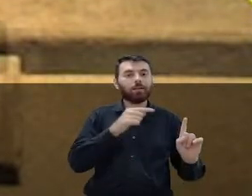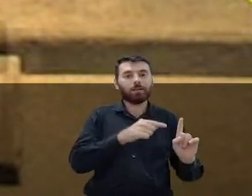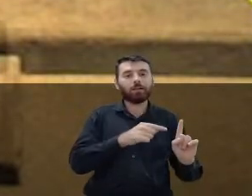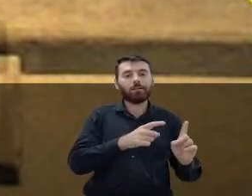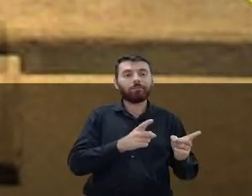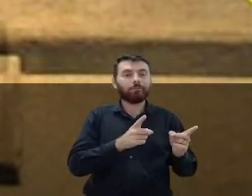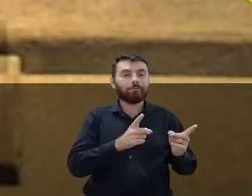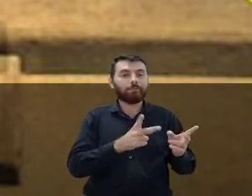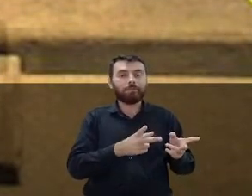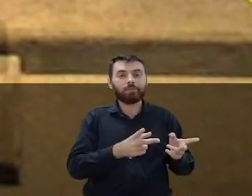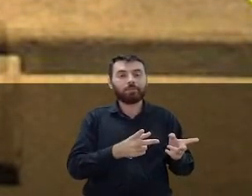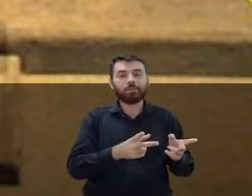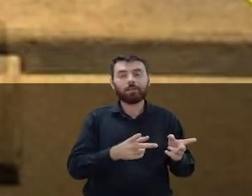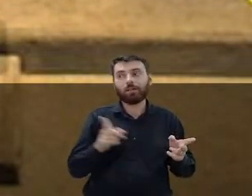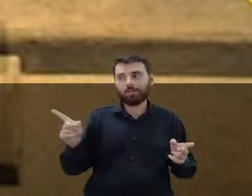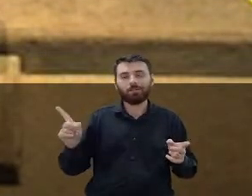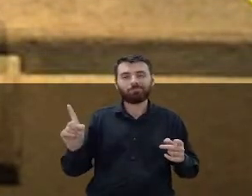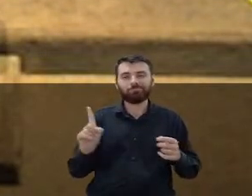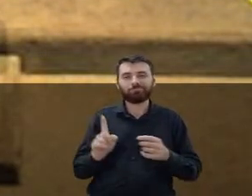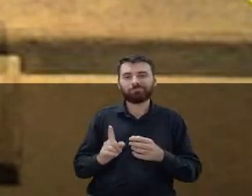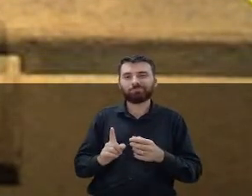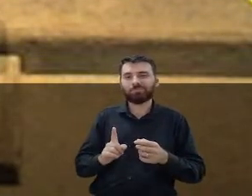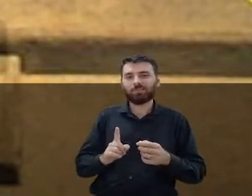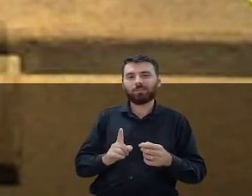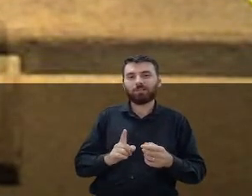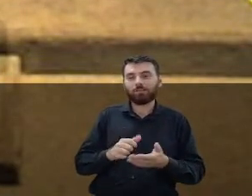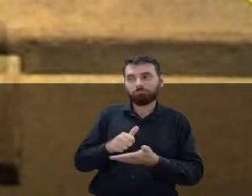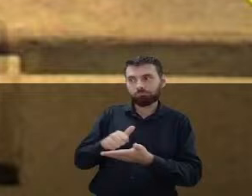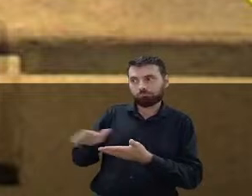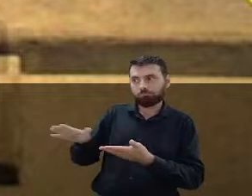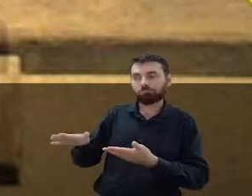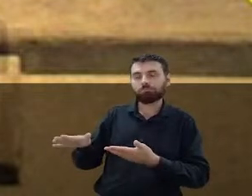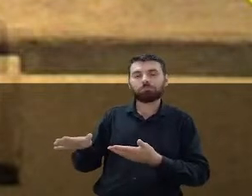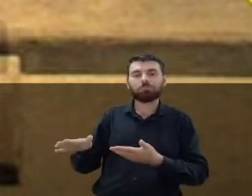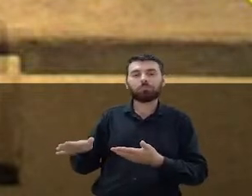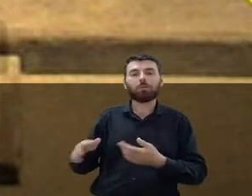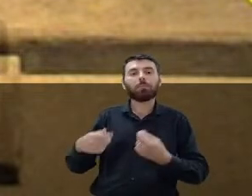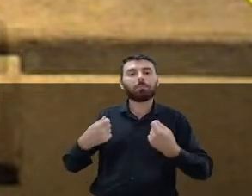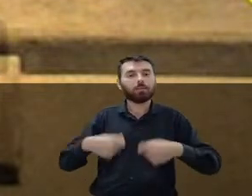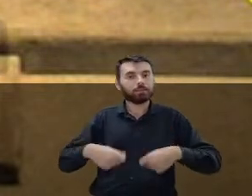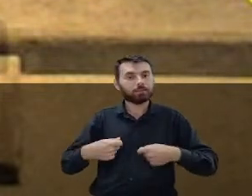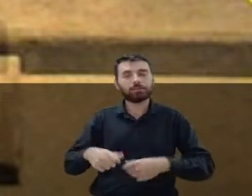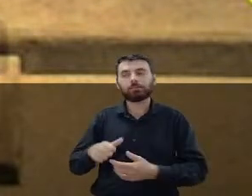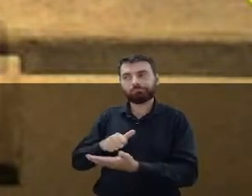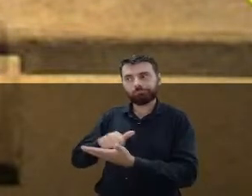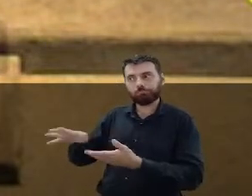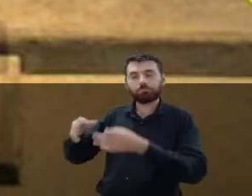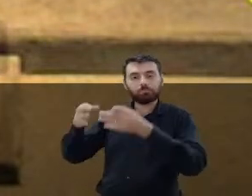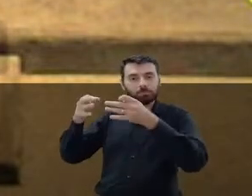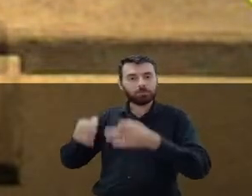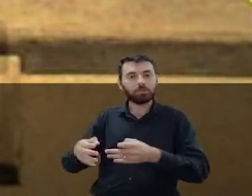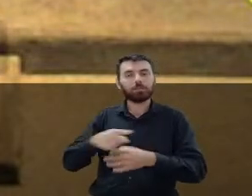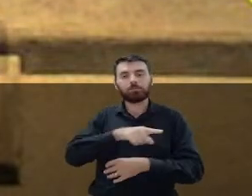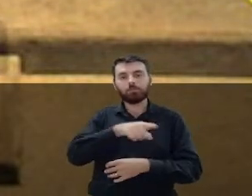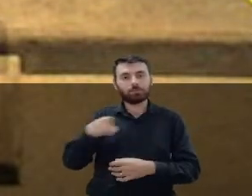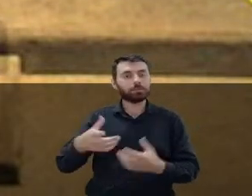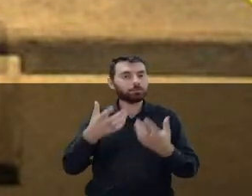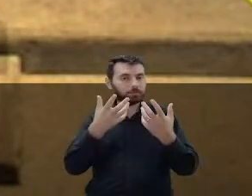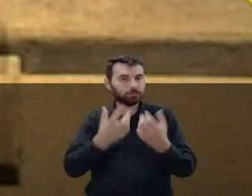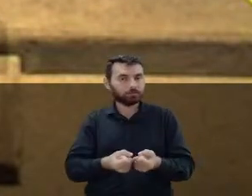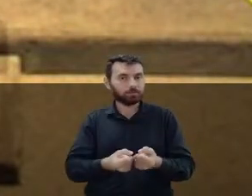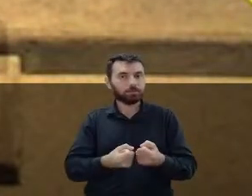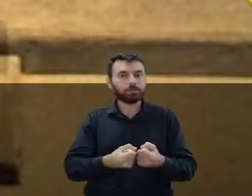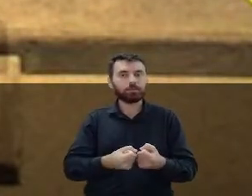a rescisão não foi formalizada. Então, a gente pede o reconhecimento da justa causa por vários motivos, dentre eles